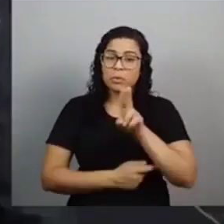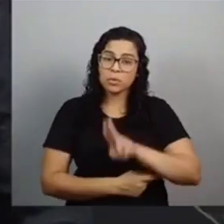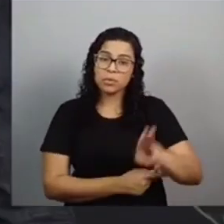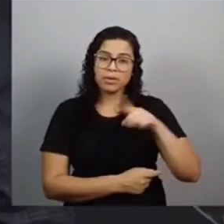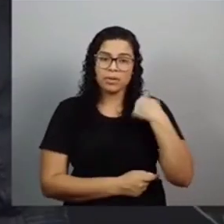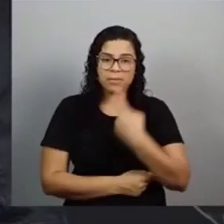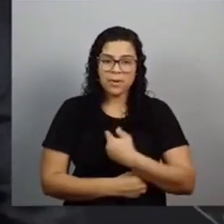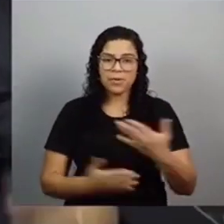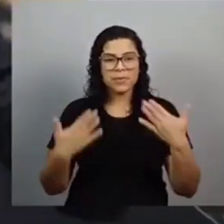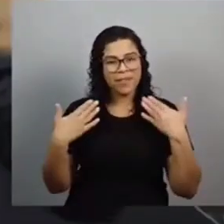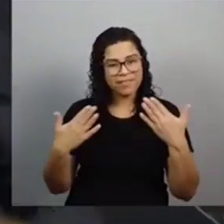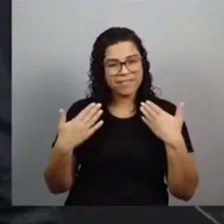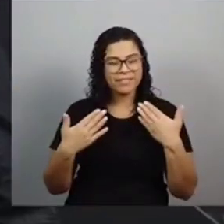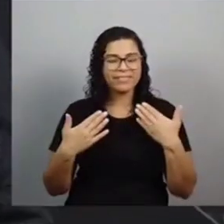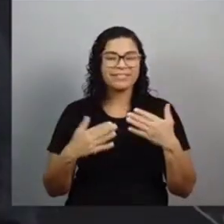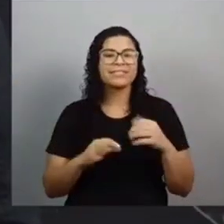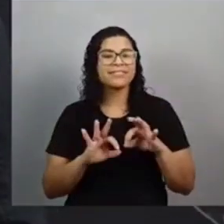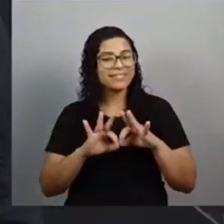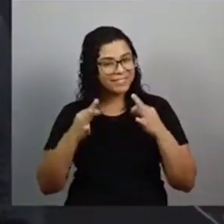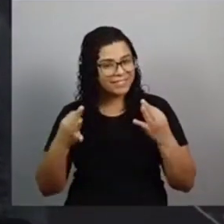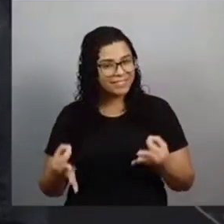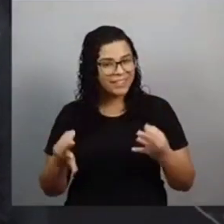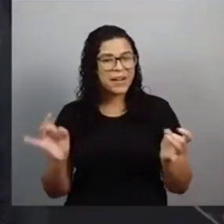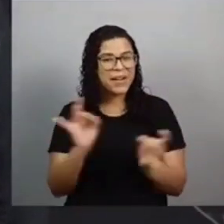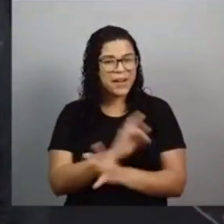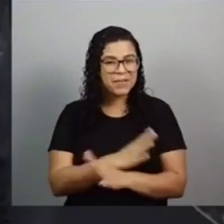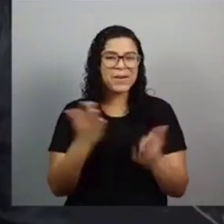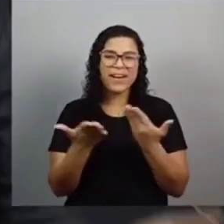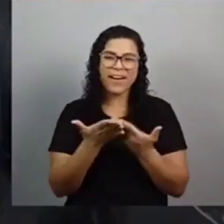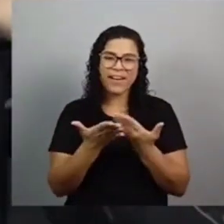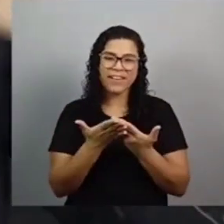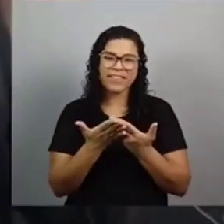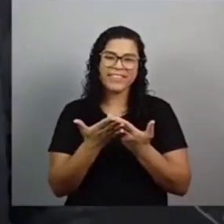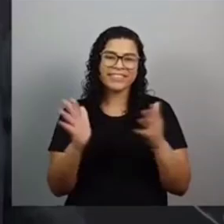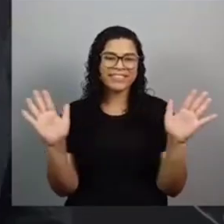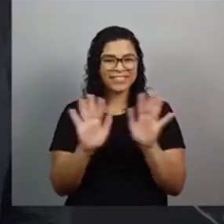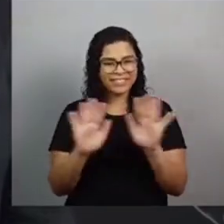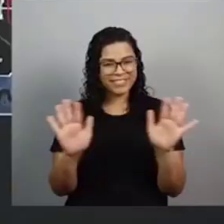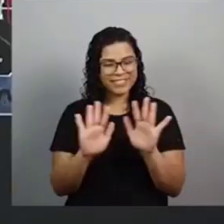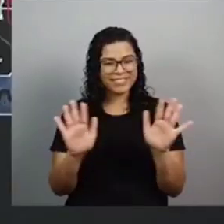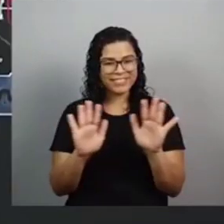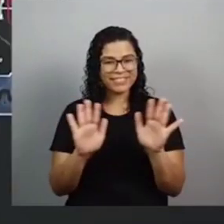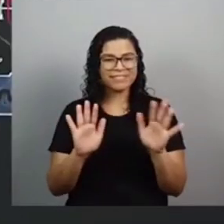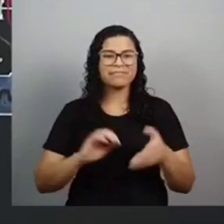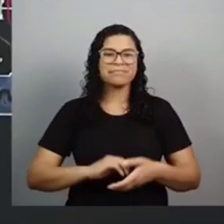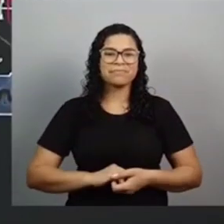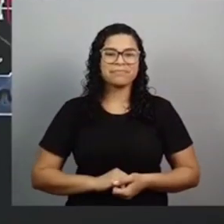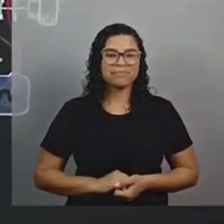verão. Tranquilo? Fechamos então a aula de hoje e até a próxima. Tchauzinho!